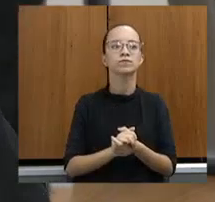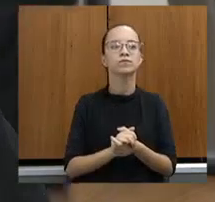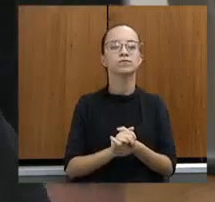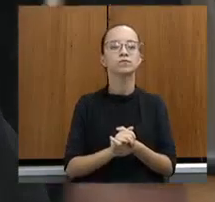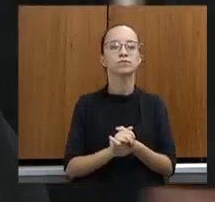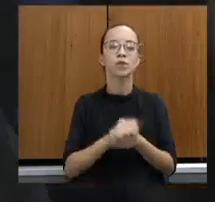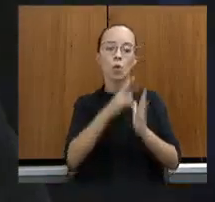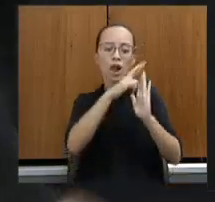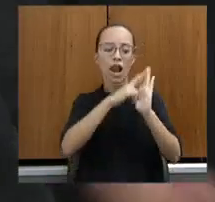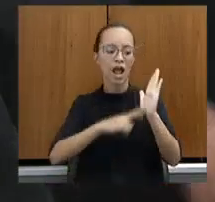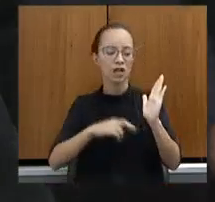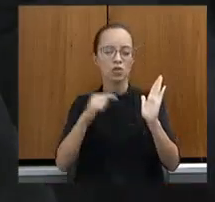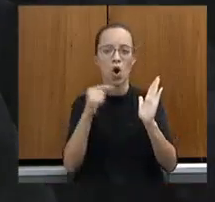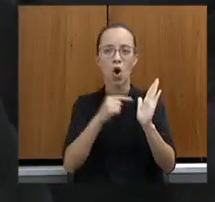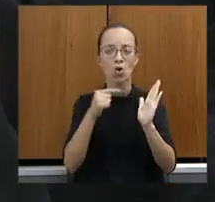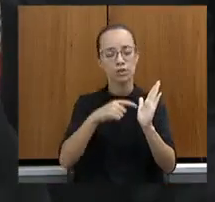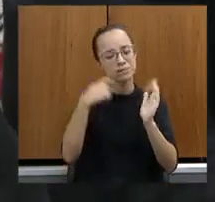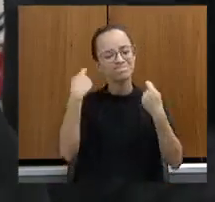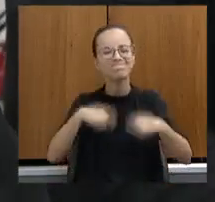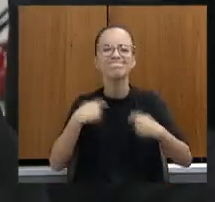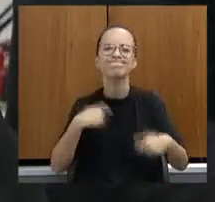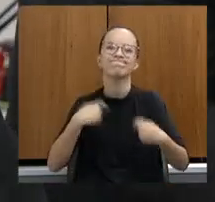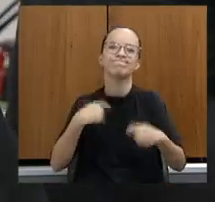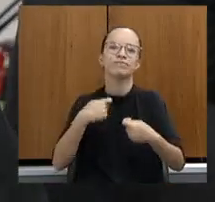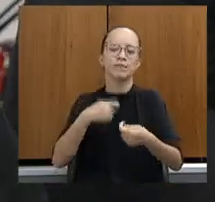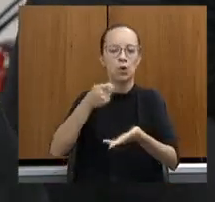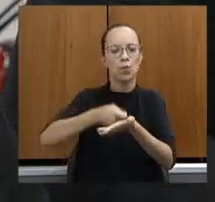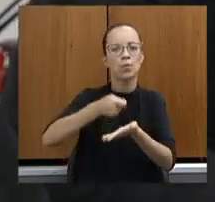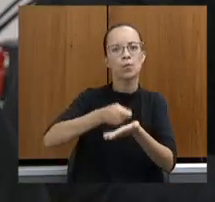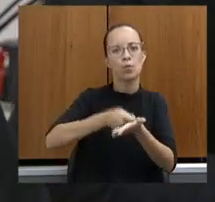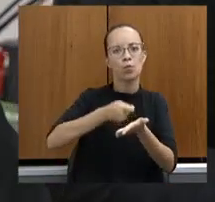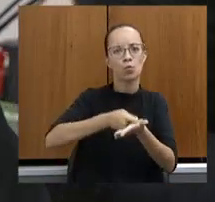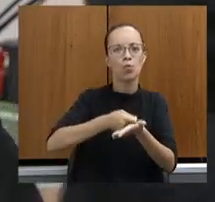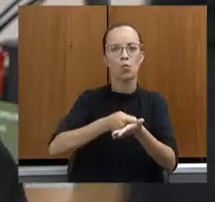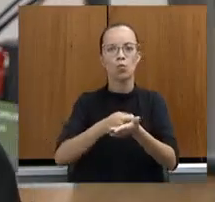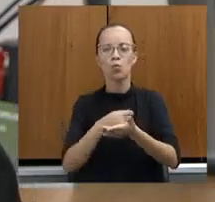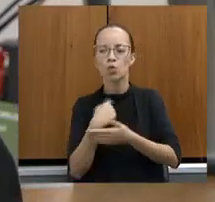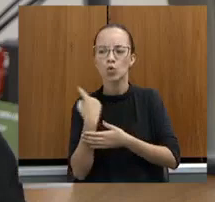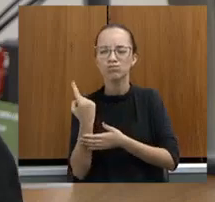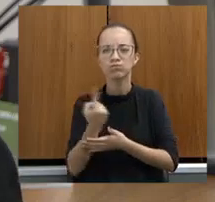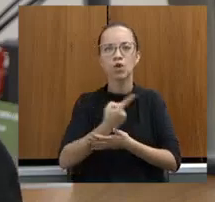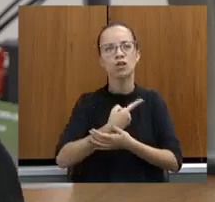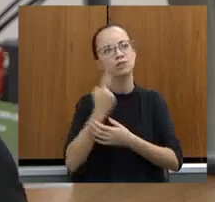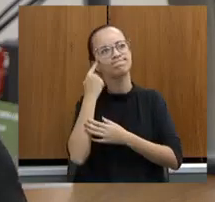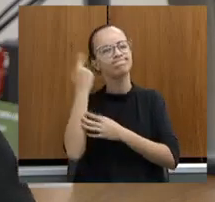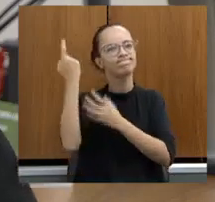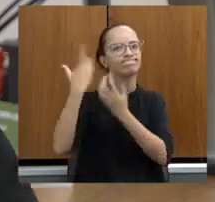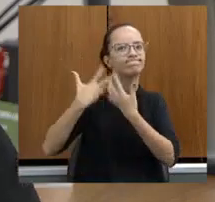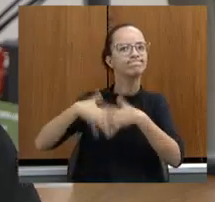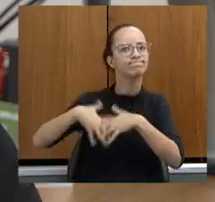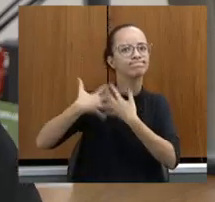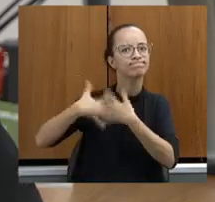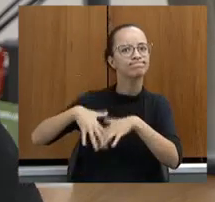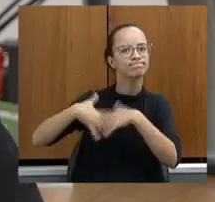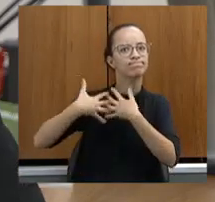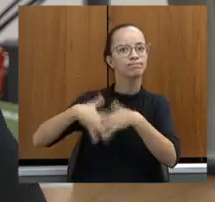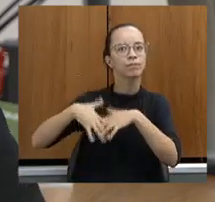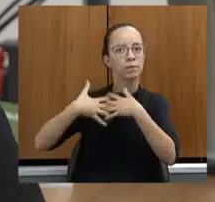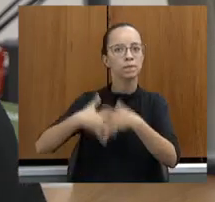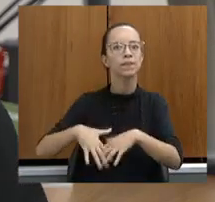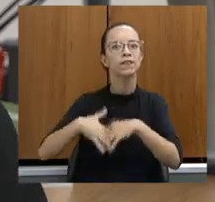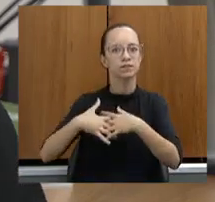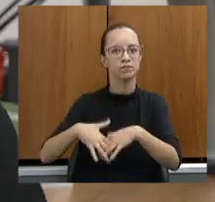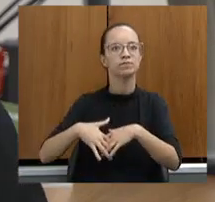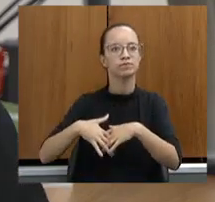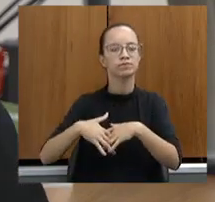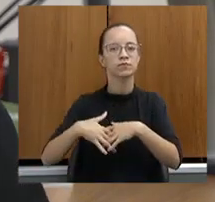relatório uma exigência em que a gente enxergou uma redundância nesse desobrigamos ele com relação